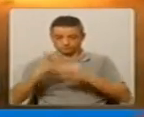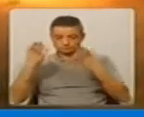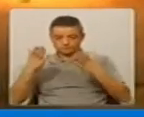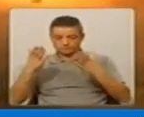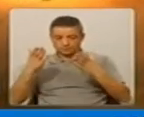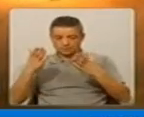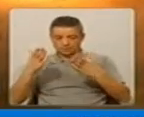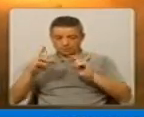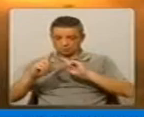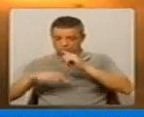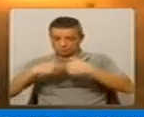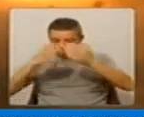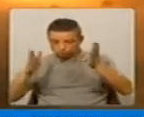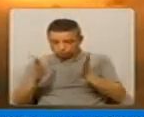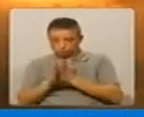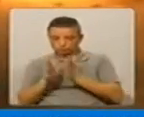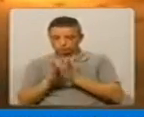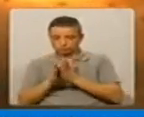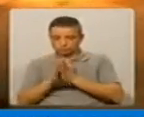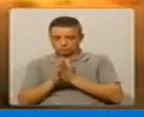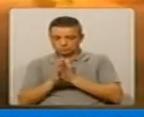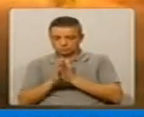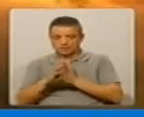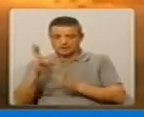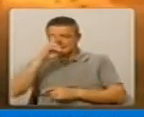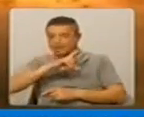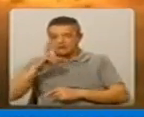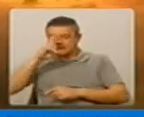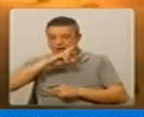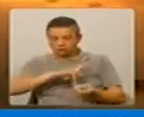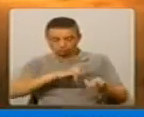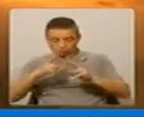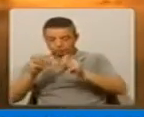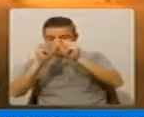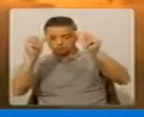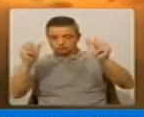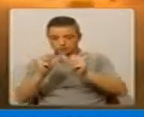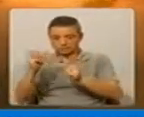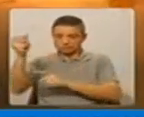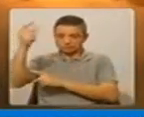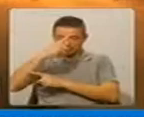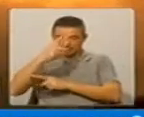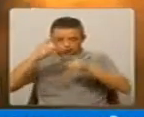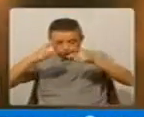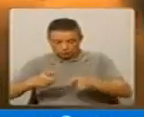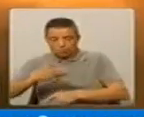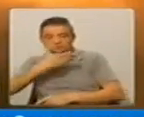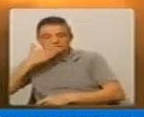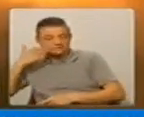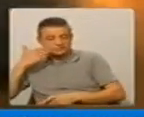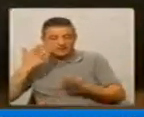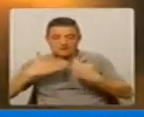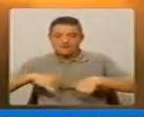catapultar, digamos assim, toda uma enorme quantidade de gás para o Sistema Solar bebé. Portanto, esta é uma